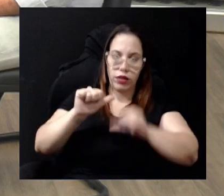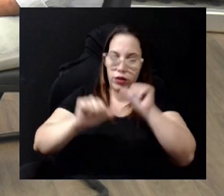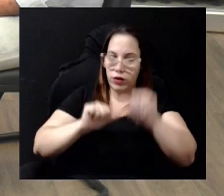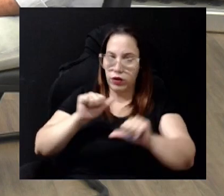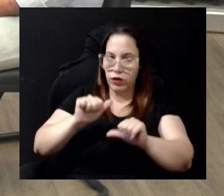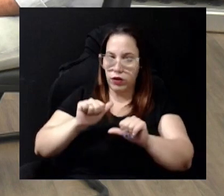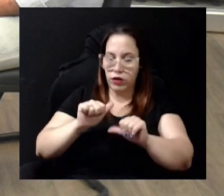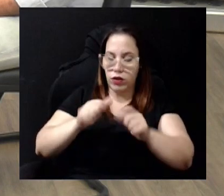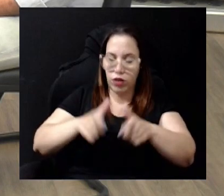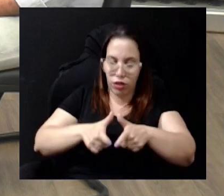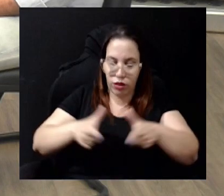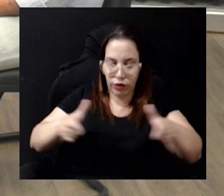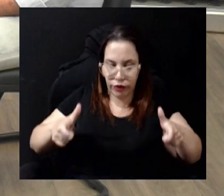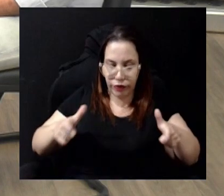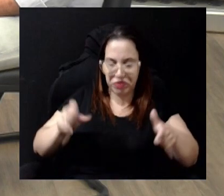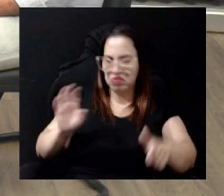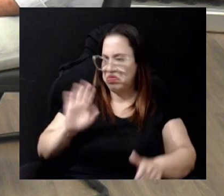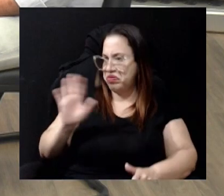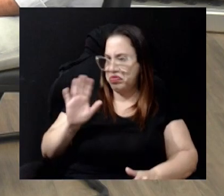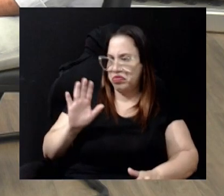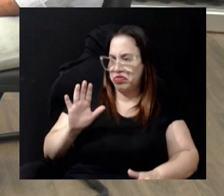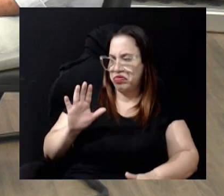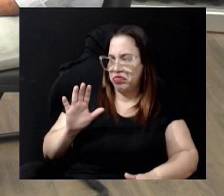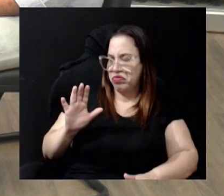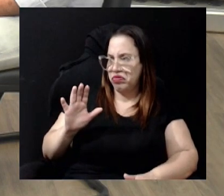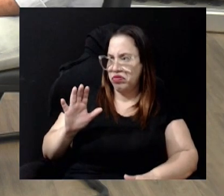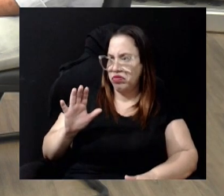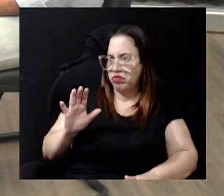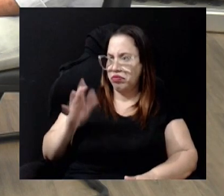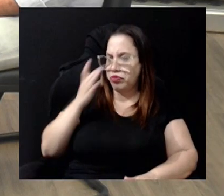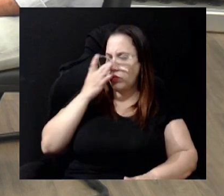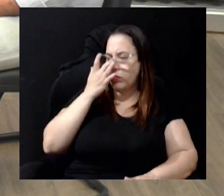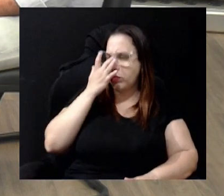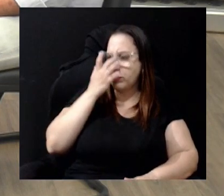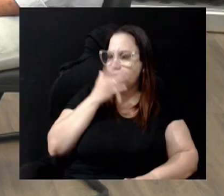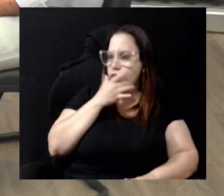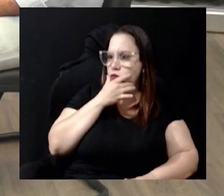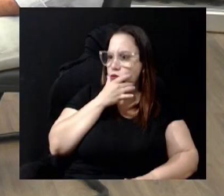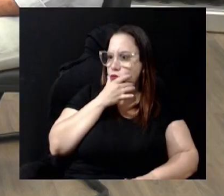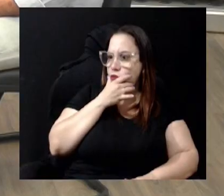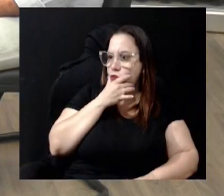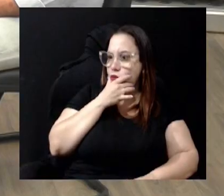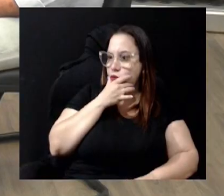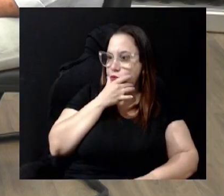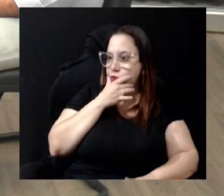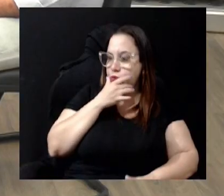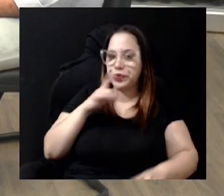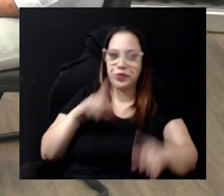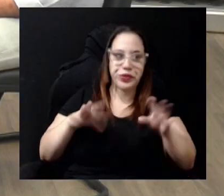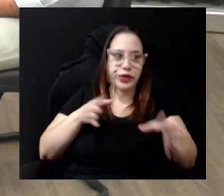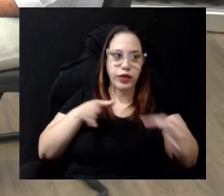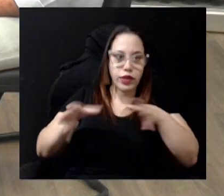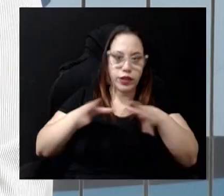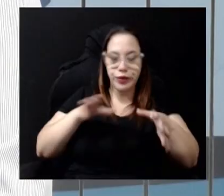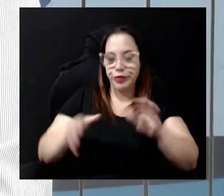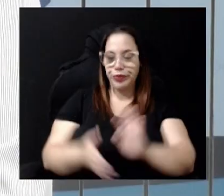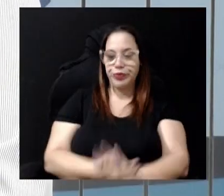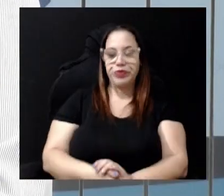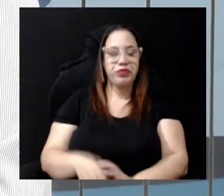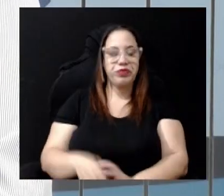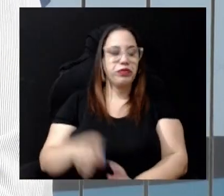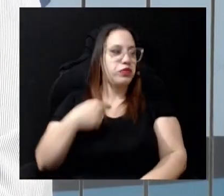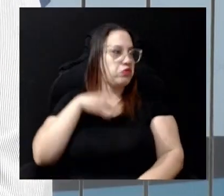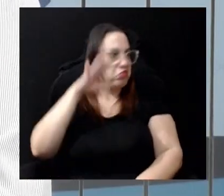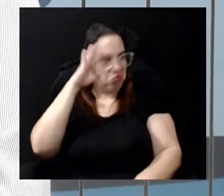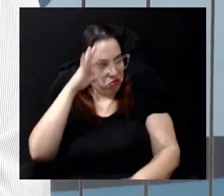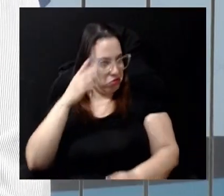grande ou é algo assim que não vai deixar tantos rastros? Eu reconheço que existe o